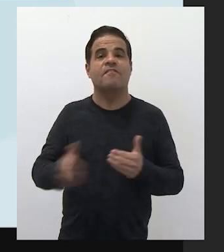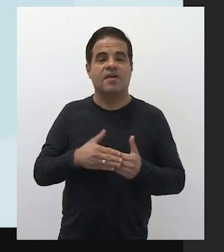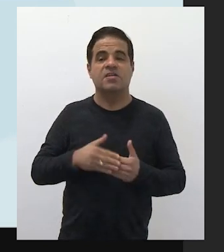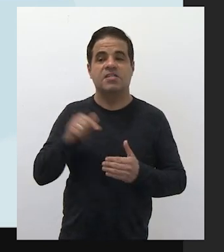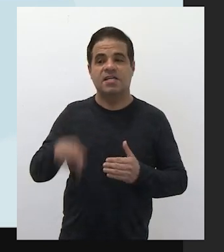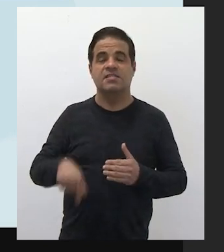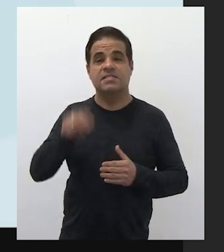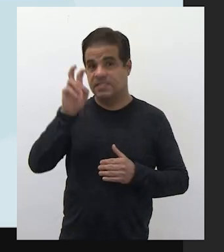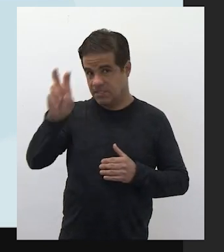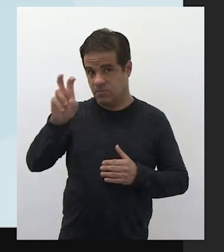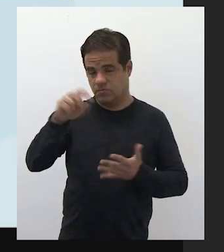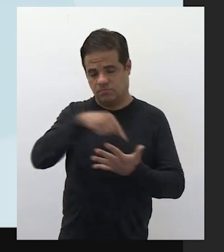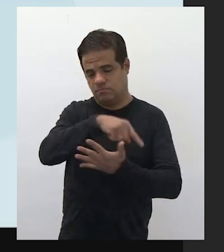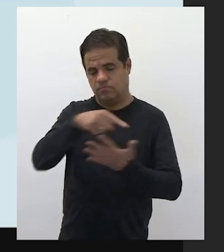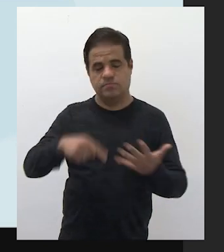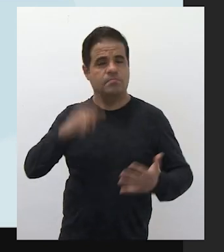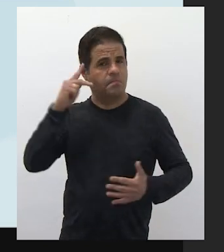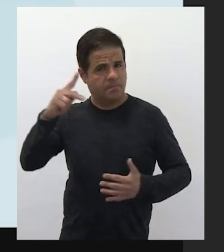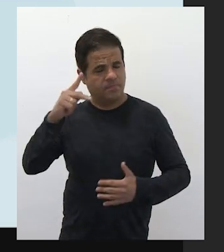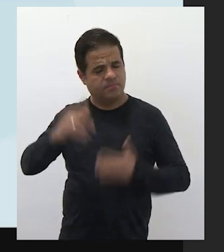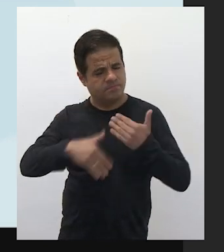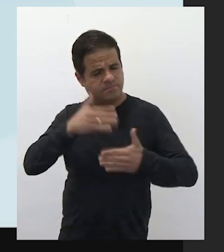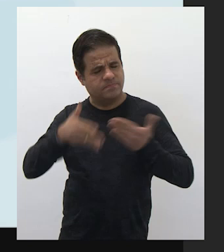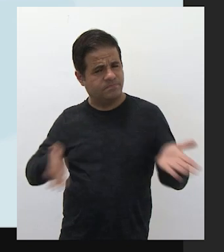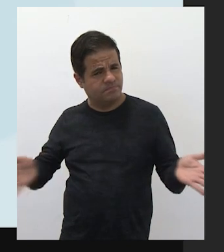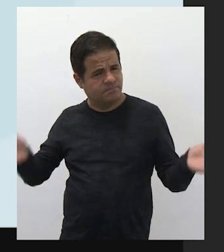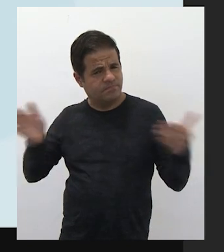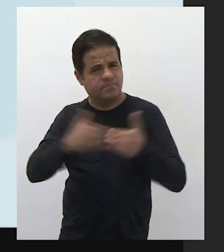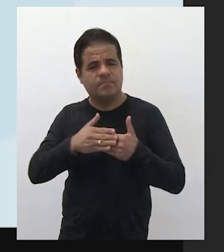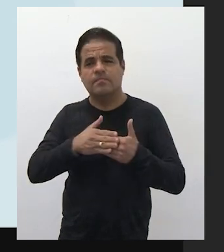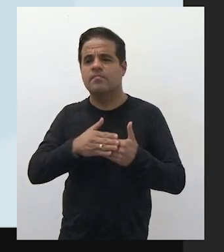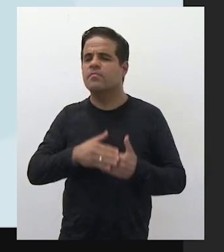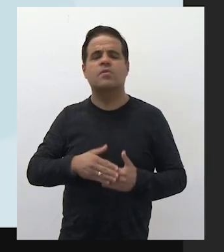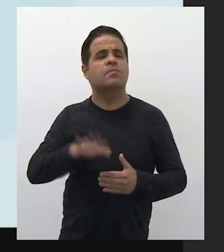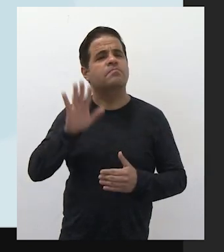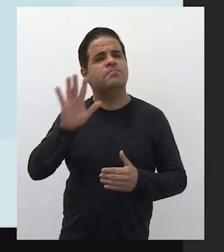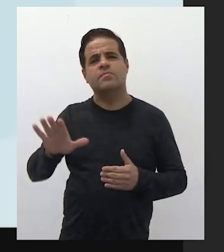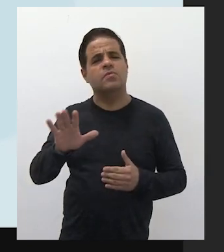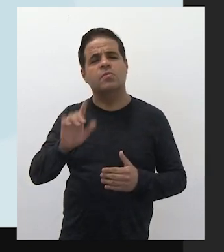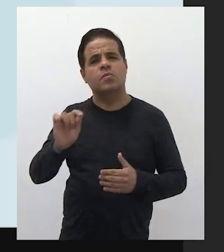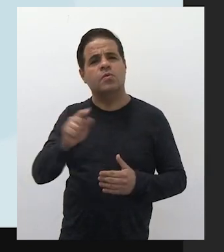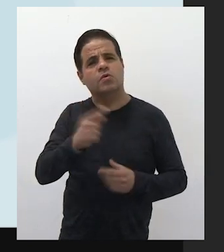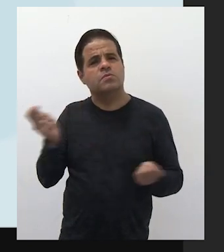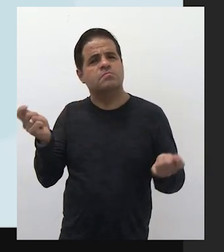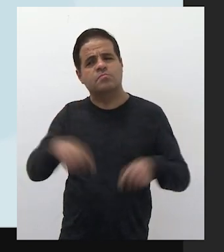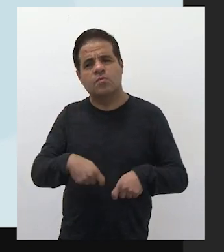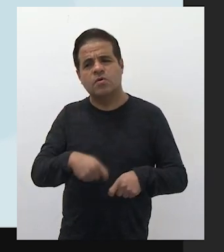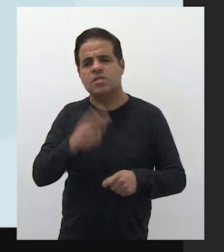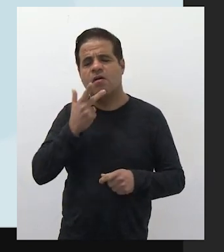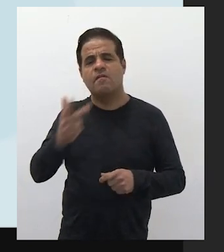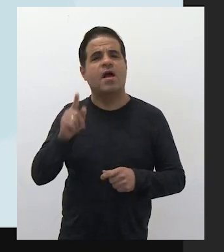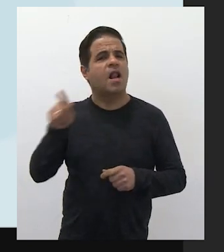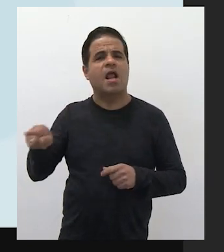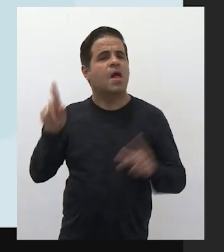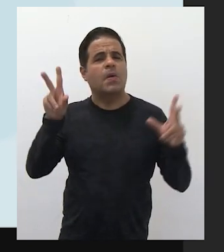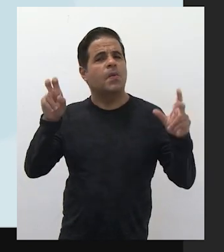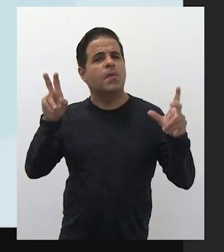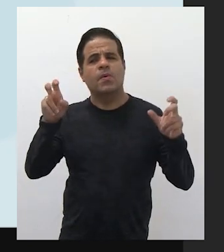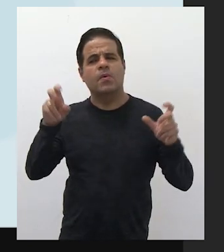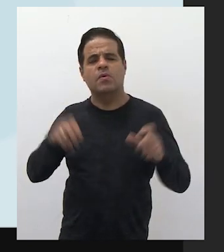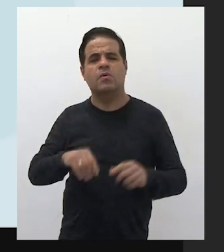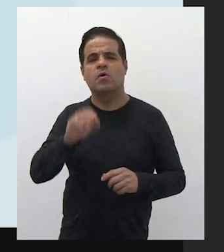esses 5 P's que formam o desenvolvimento sustentável. E, pessoal, então, o que a gente pode falar a respeito